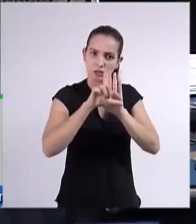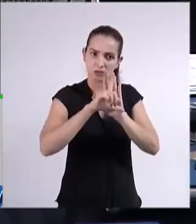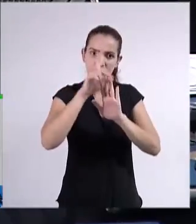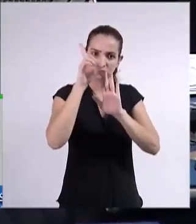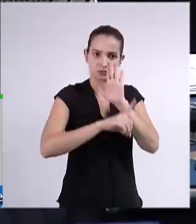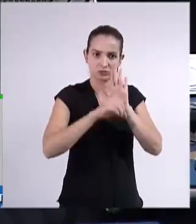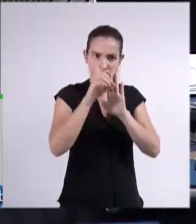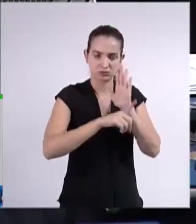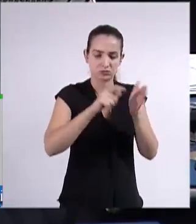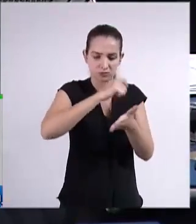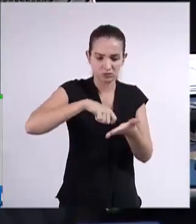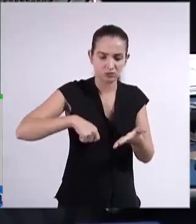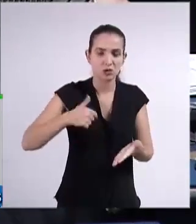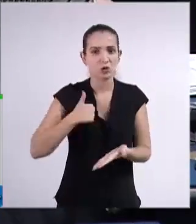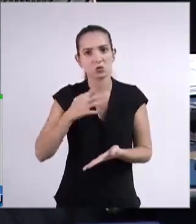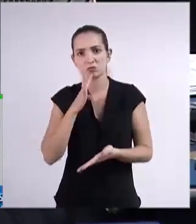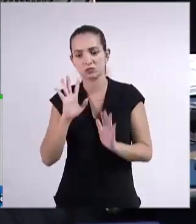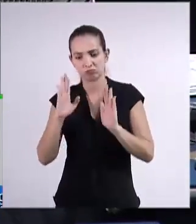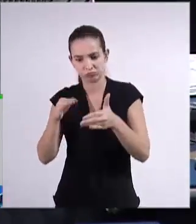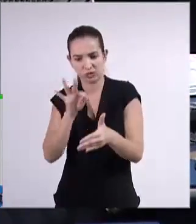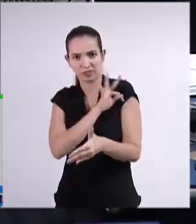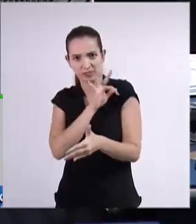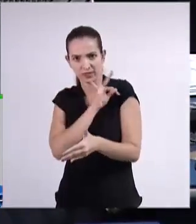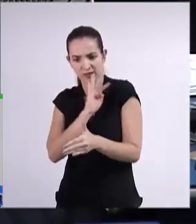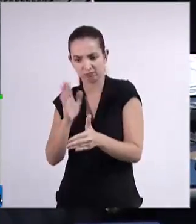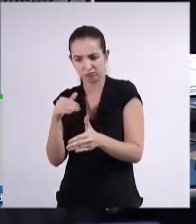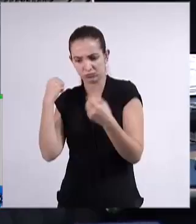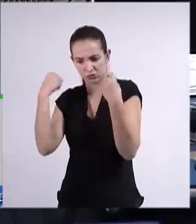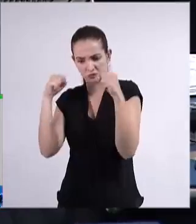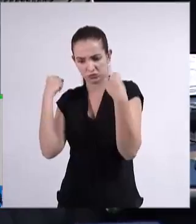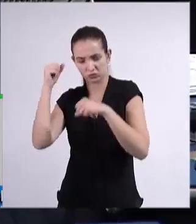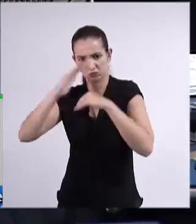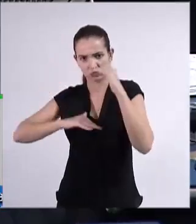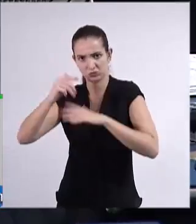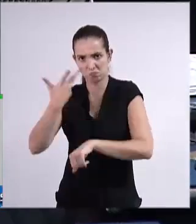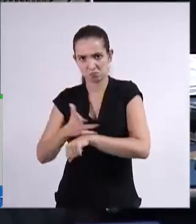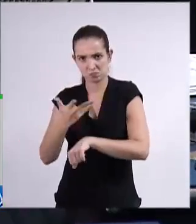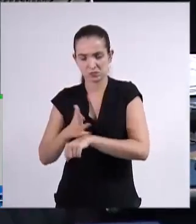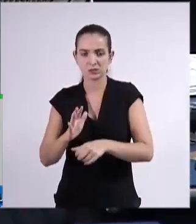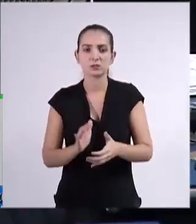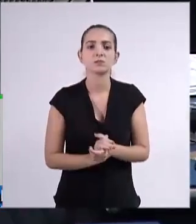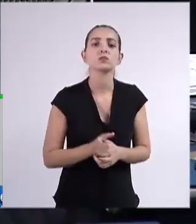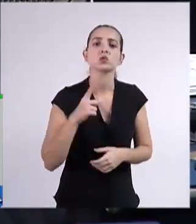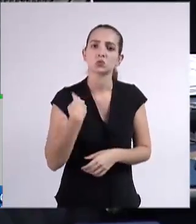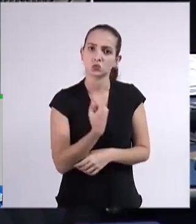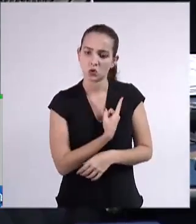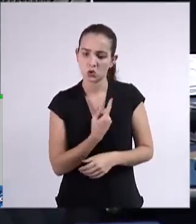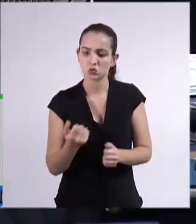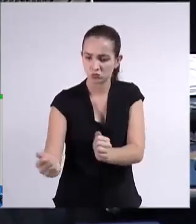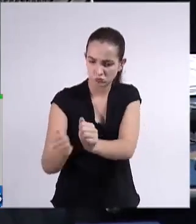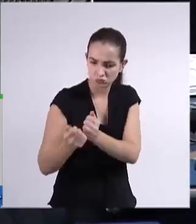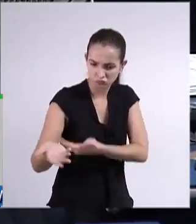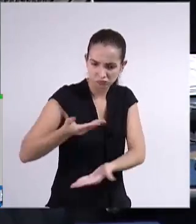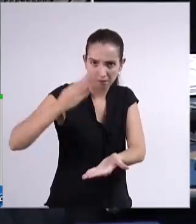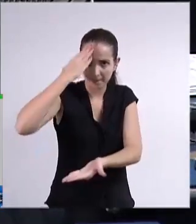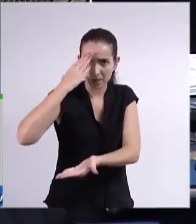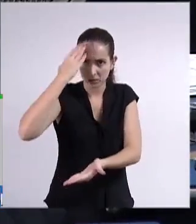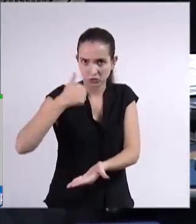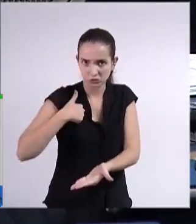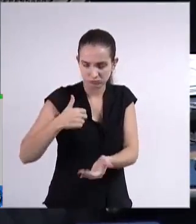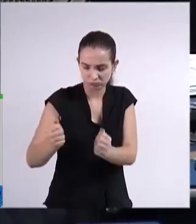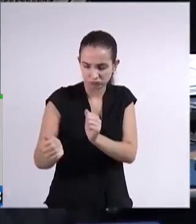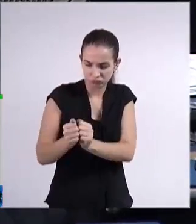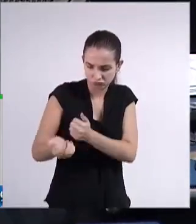mais de conhecimento na área técnica mesmo e na prática. Então, nós somamos esforços, fizemos essa minuta, ouvimos os clubes. Eu